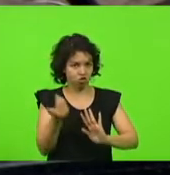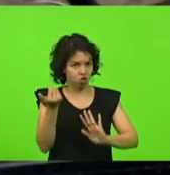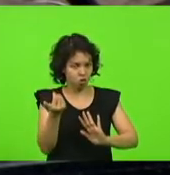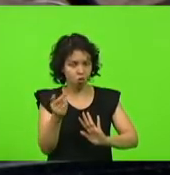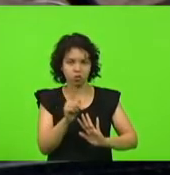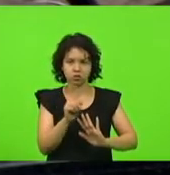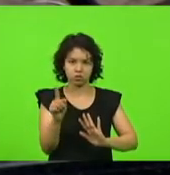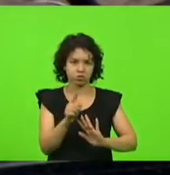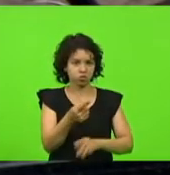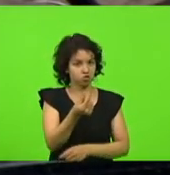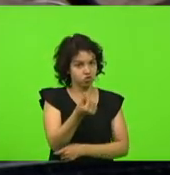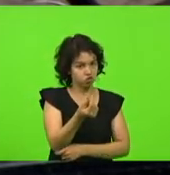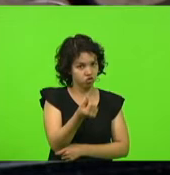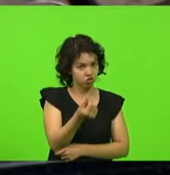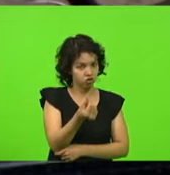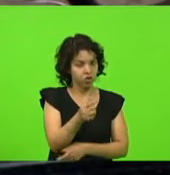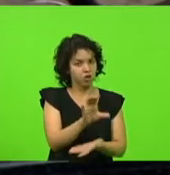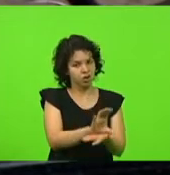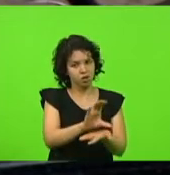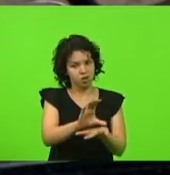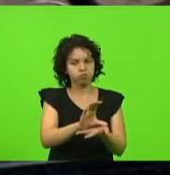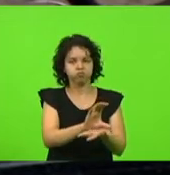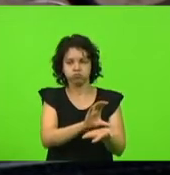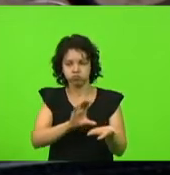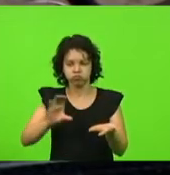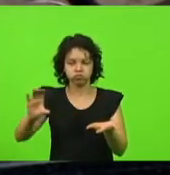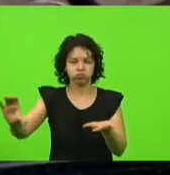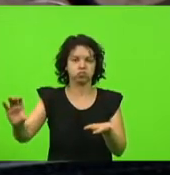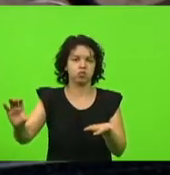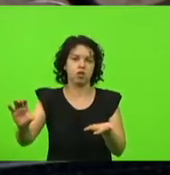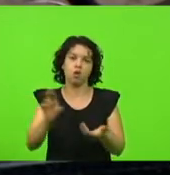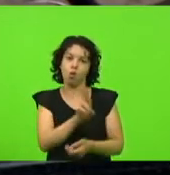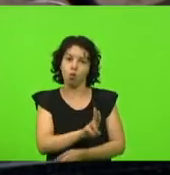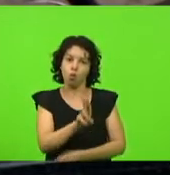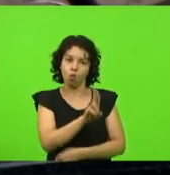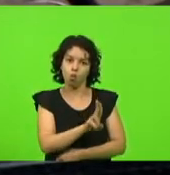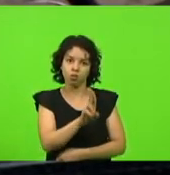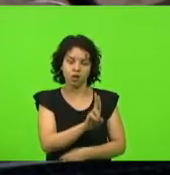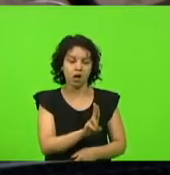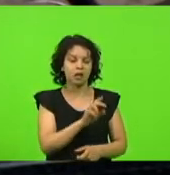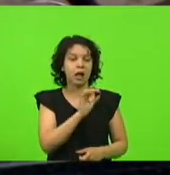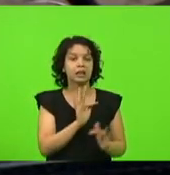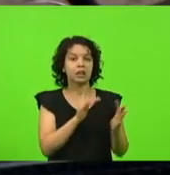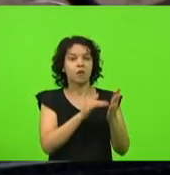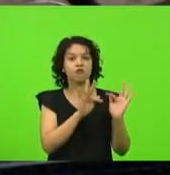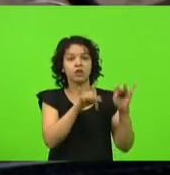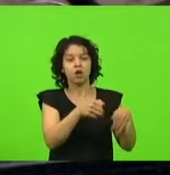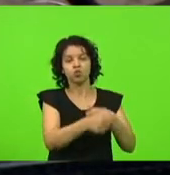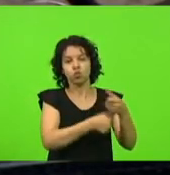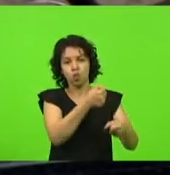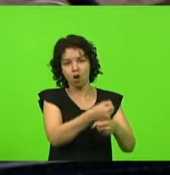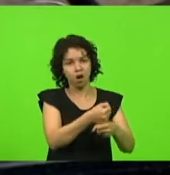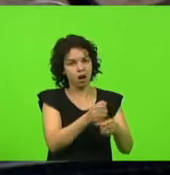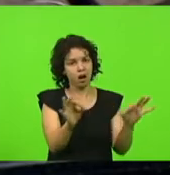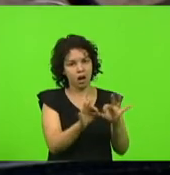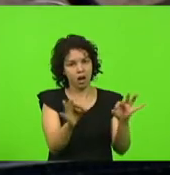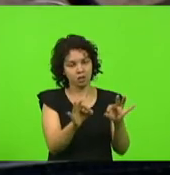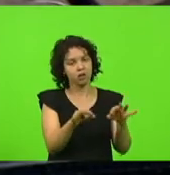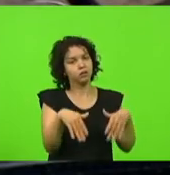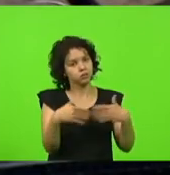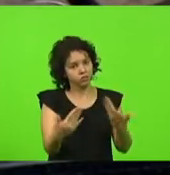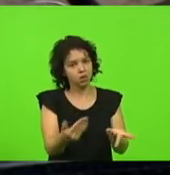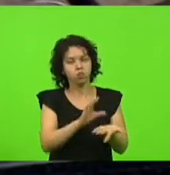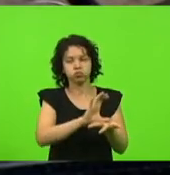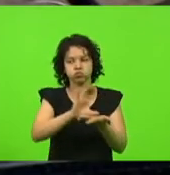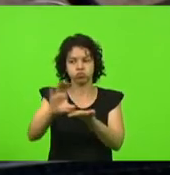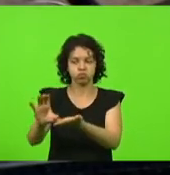uma previsão de um dinheiro que não será utilizado pela BR até o final do ano. E ele tirou esse recurso para colocar nas manutenções